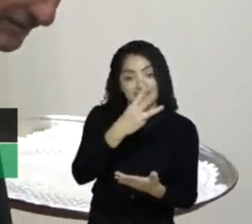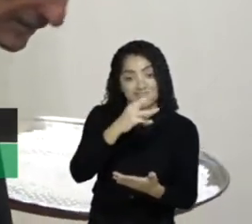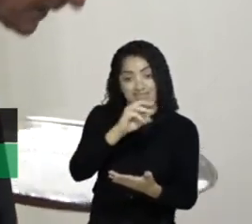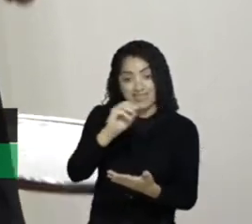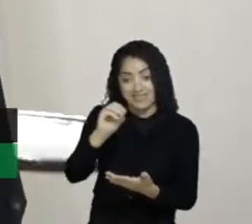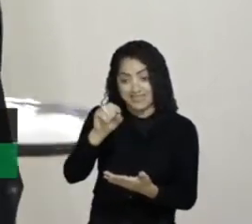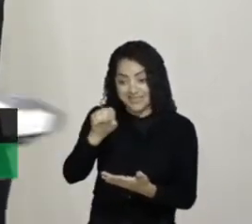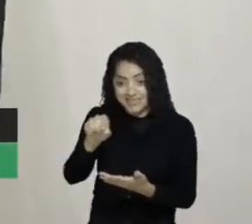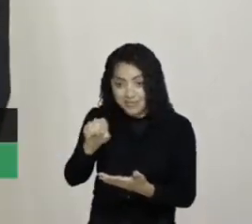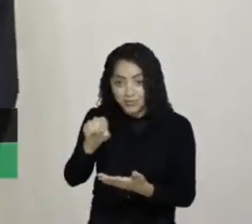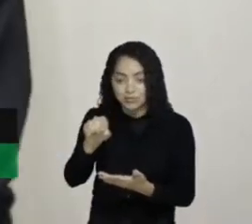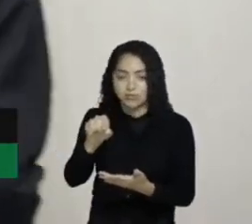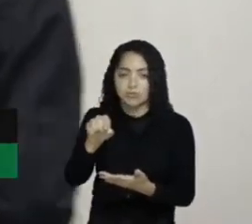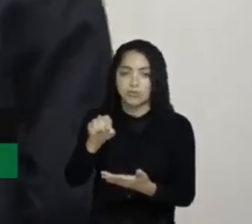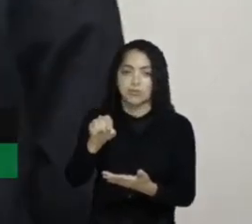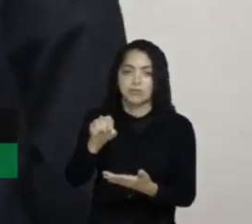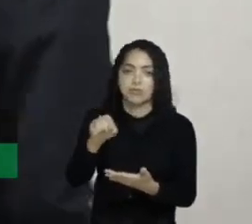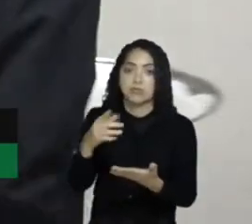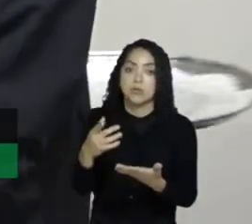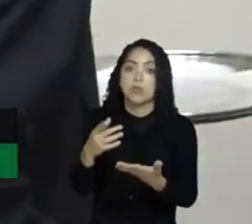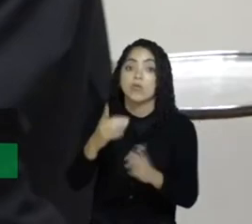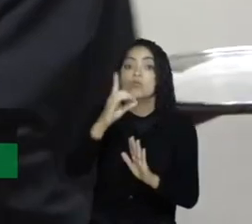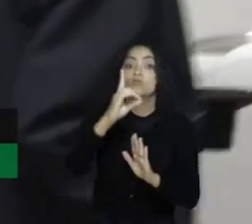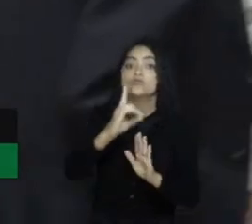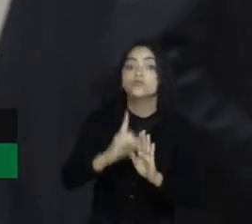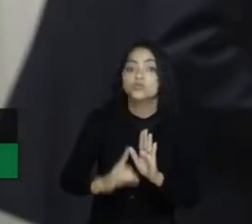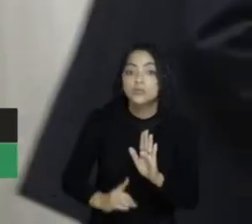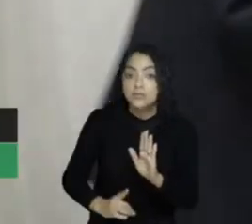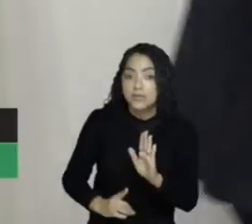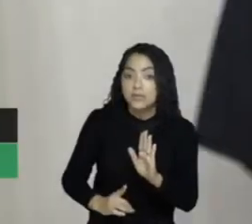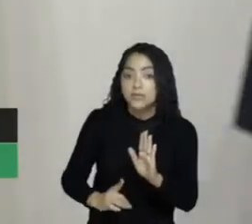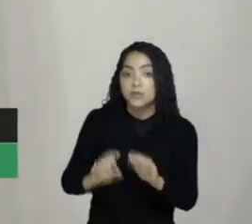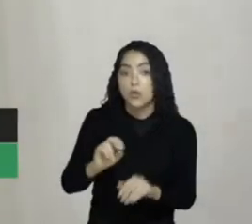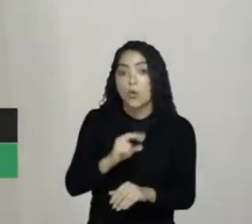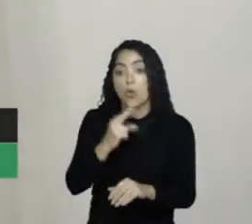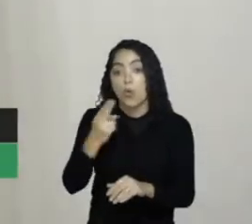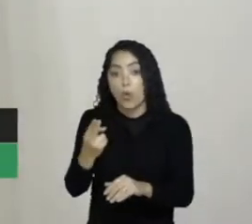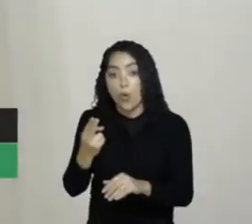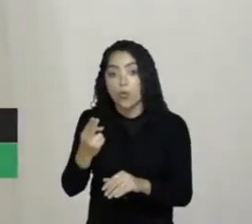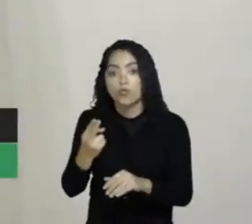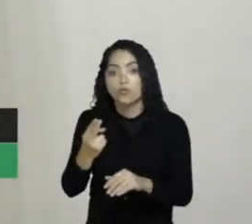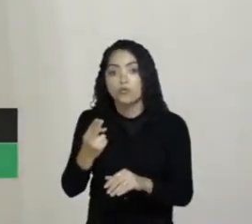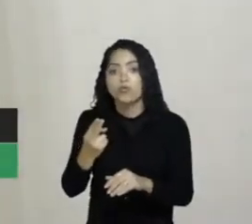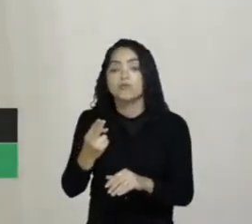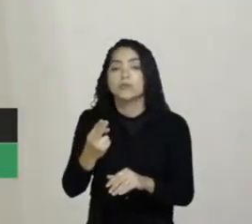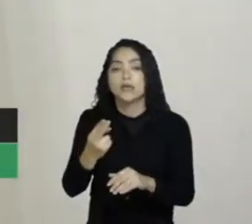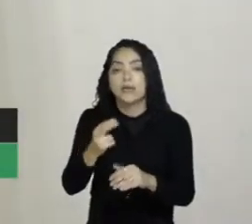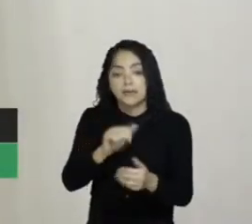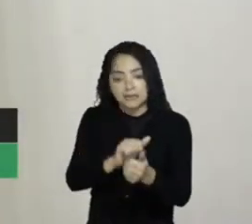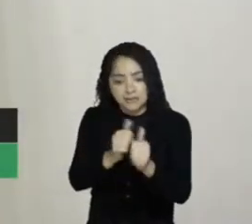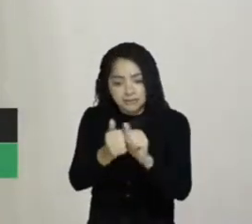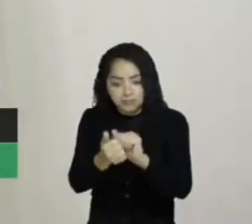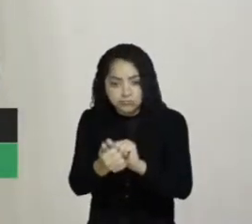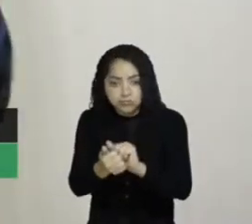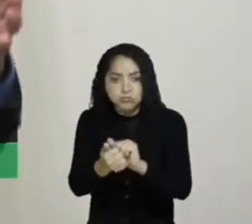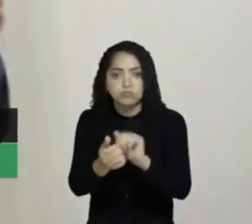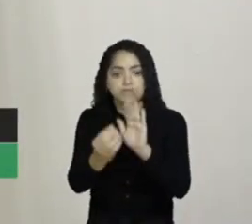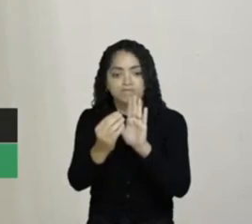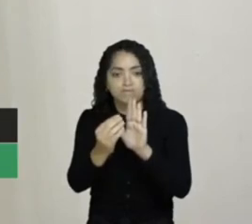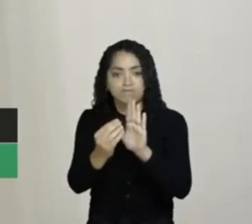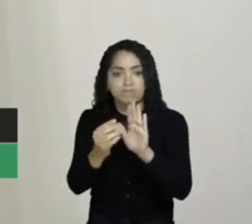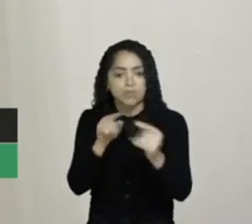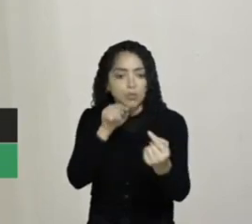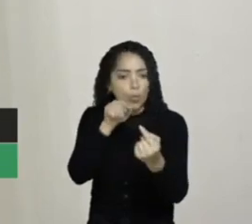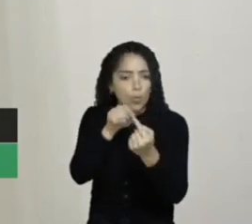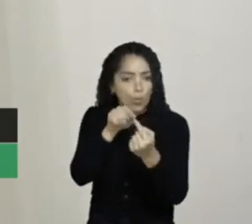então que tem direito ou que se enquadram nas instituições